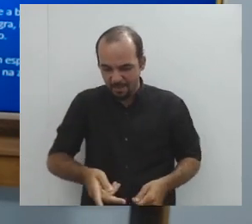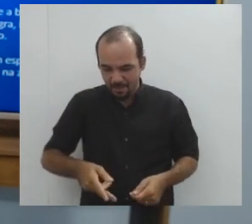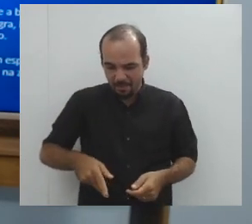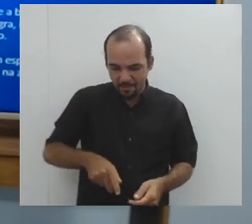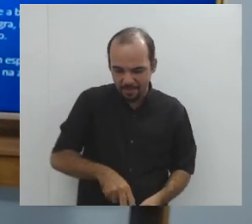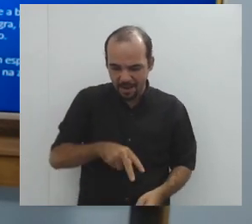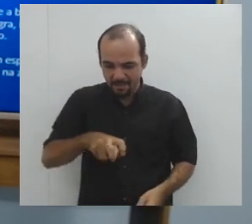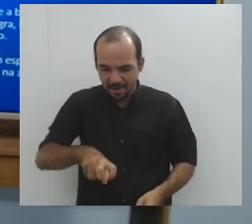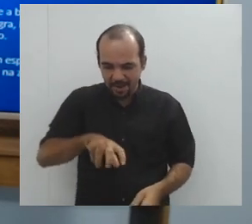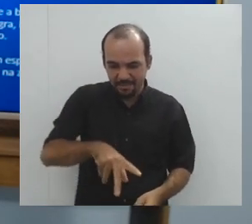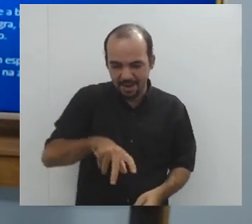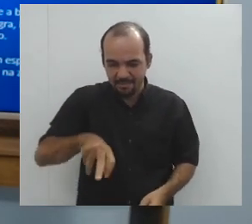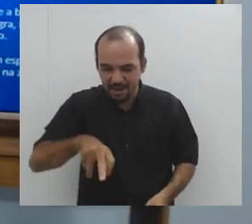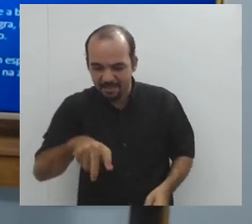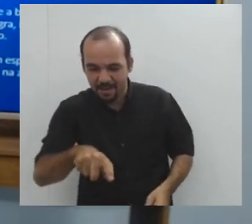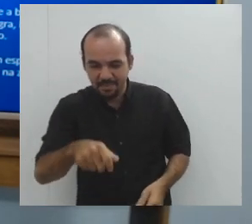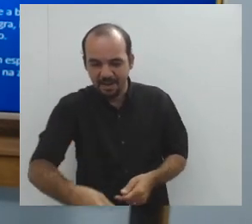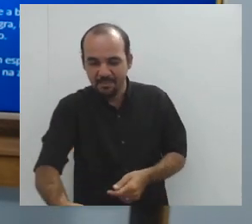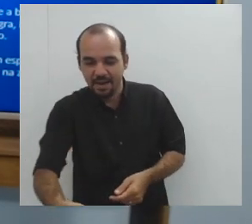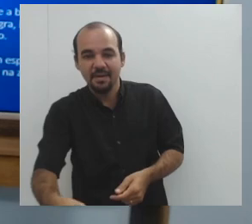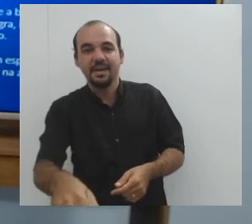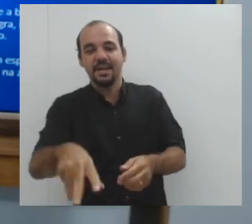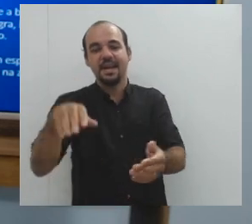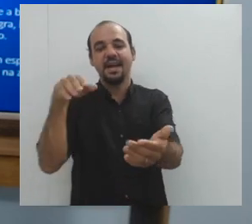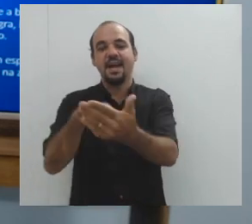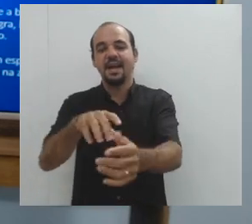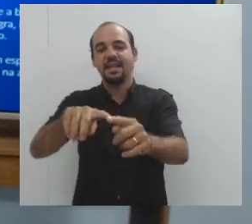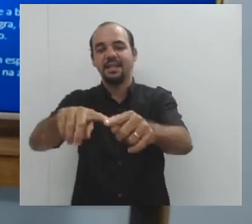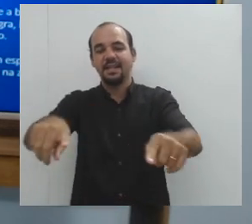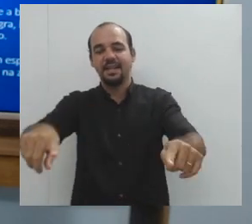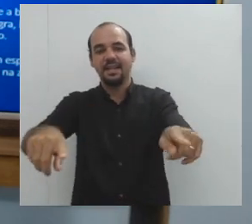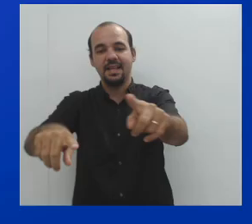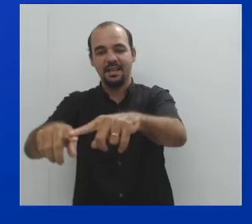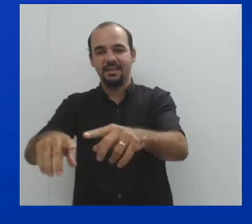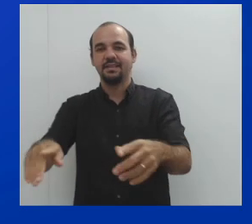ou seja, voltando também ao tema anterior, na formação da cultura.